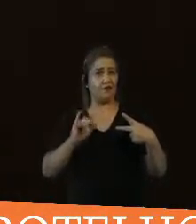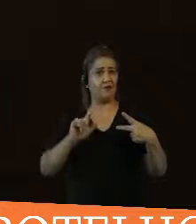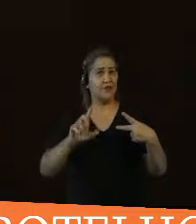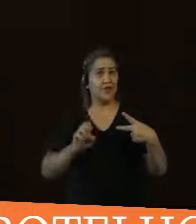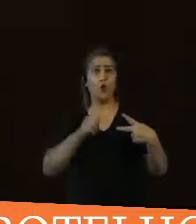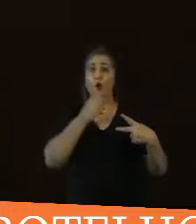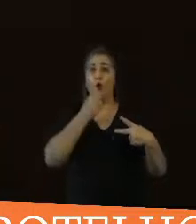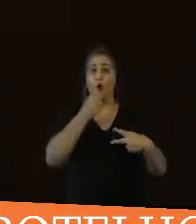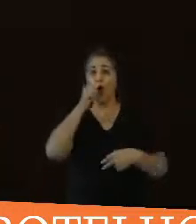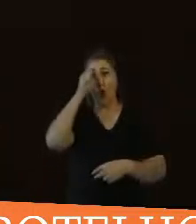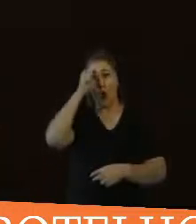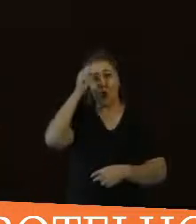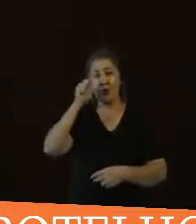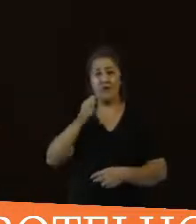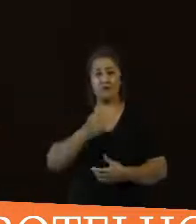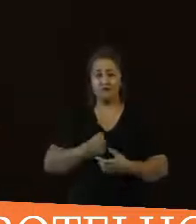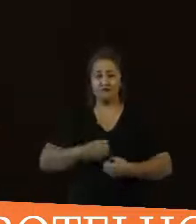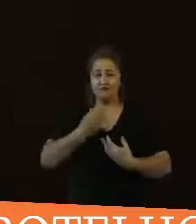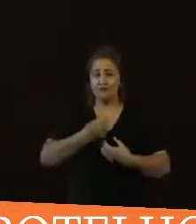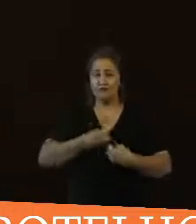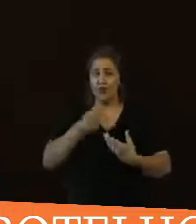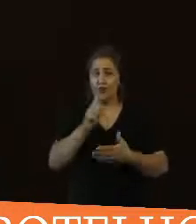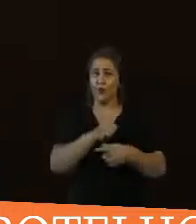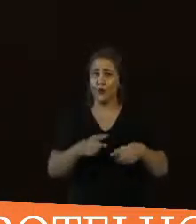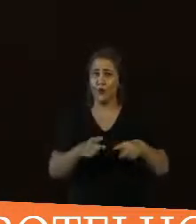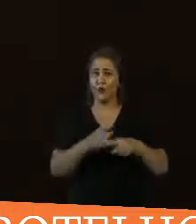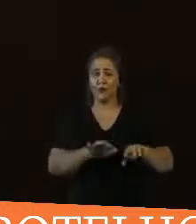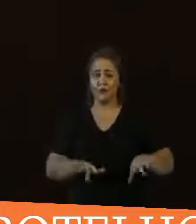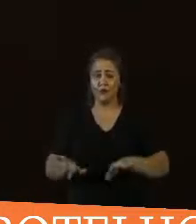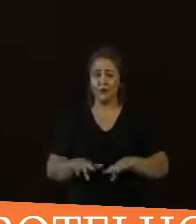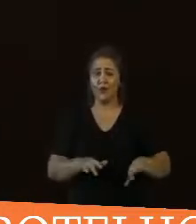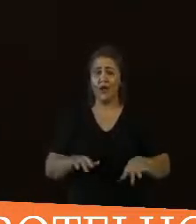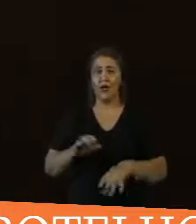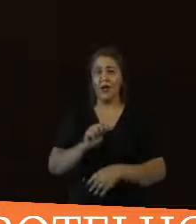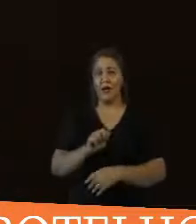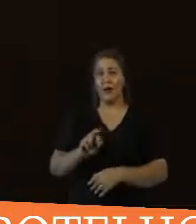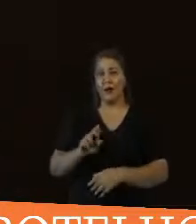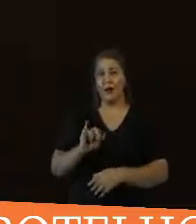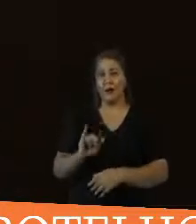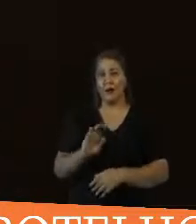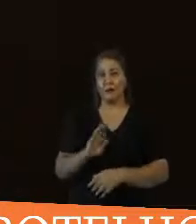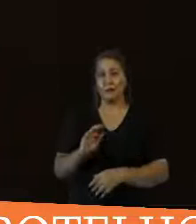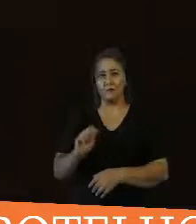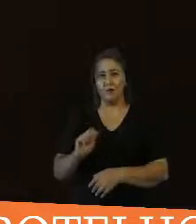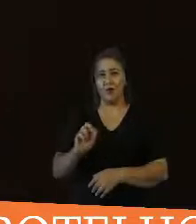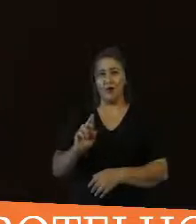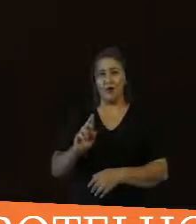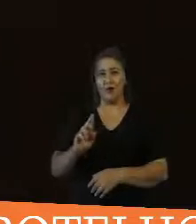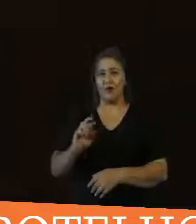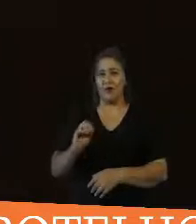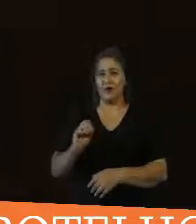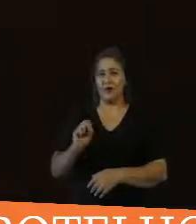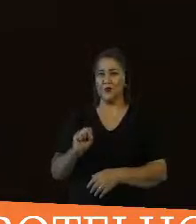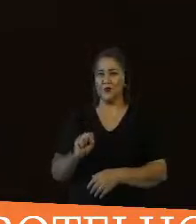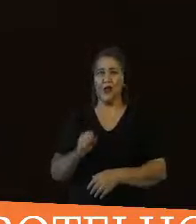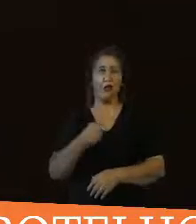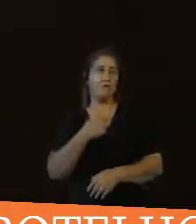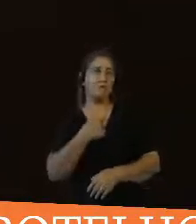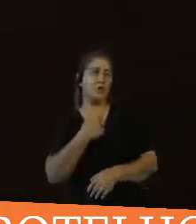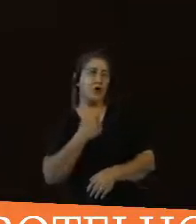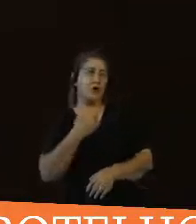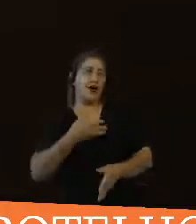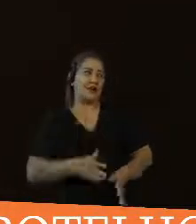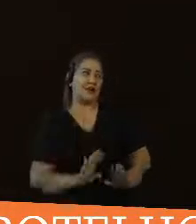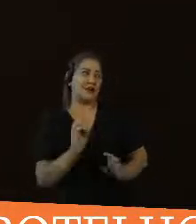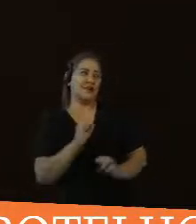Barroso, compositor e pianista brasileiro. Nesse momento... época, tá bom. Nesse